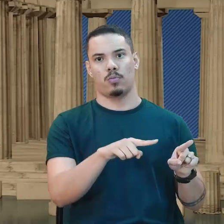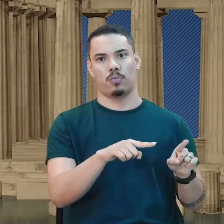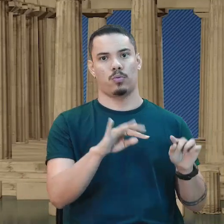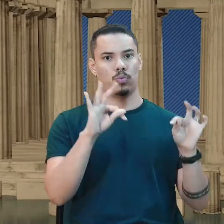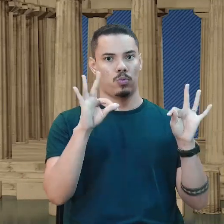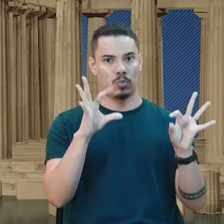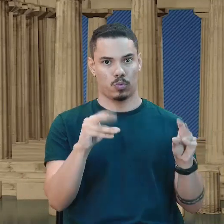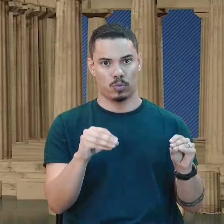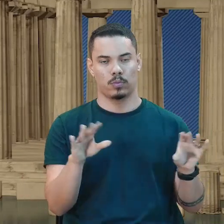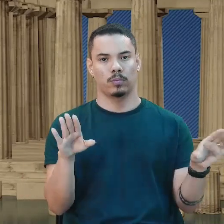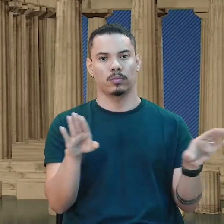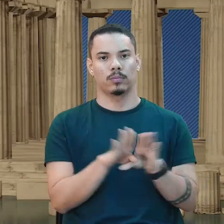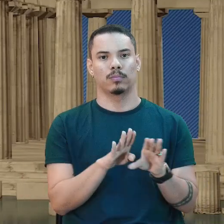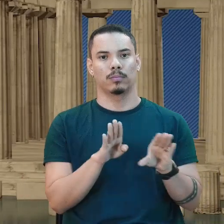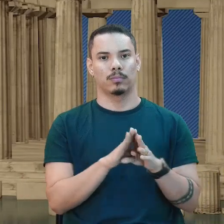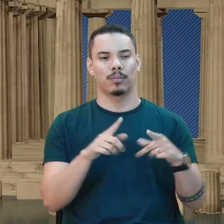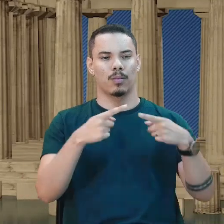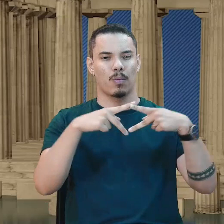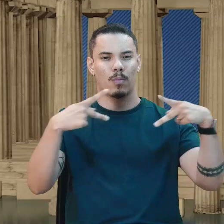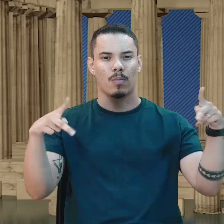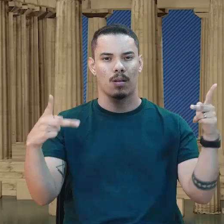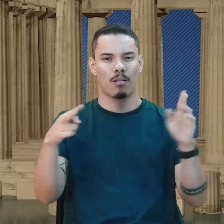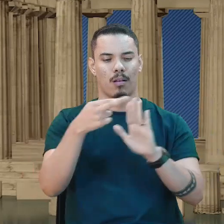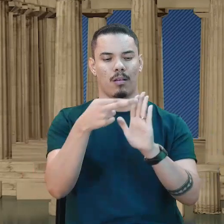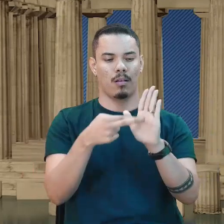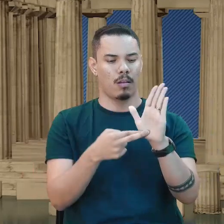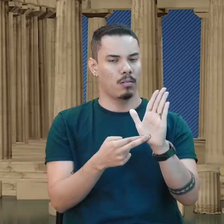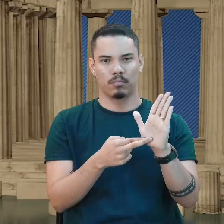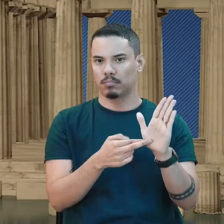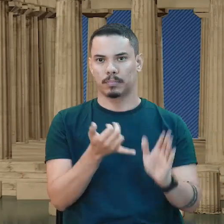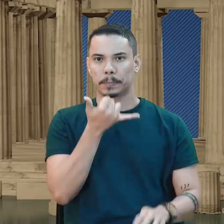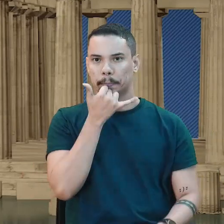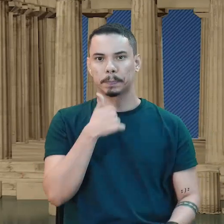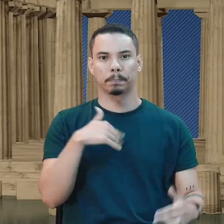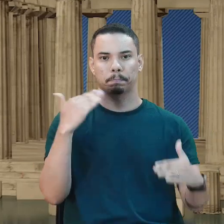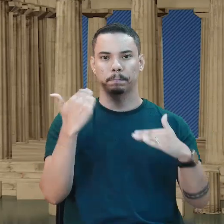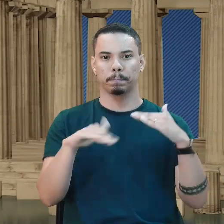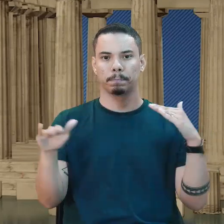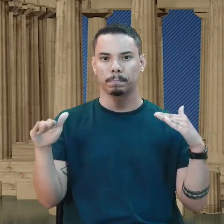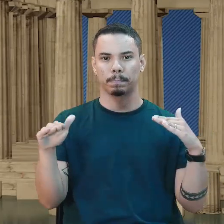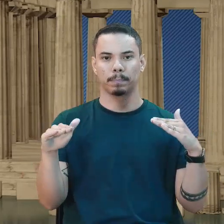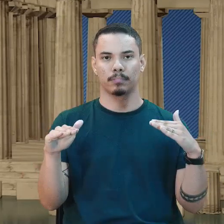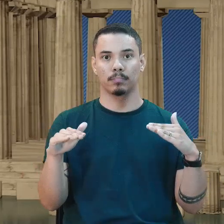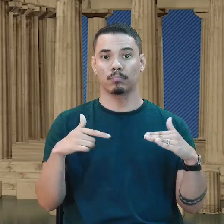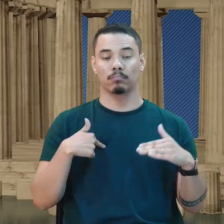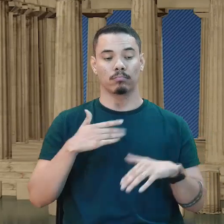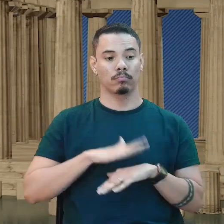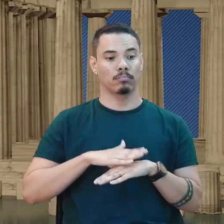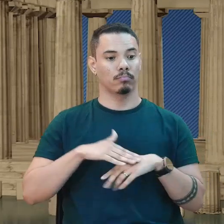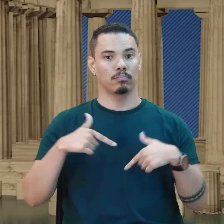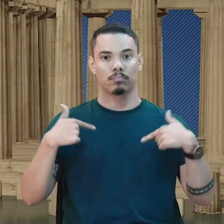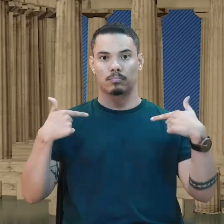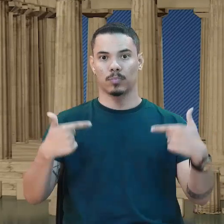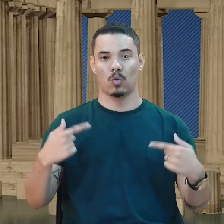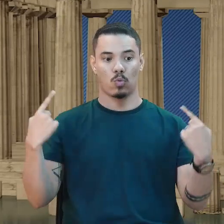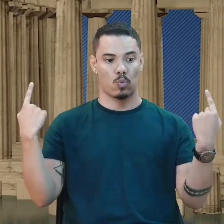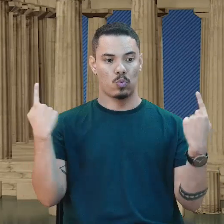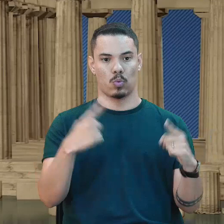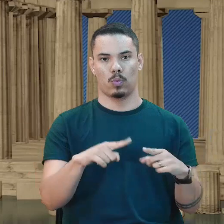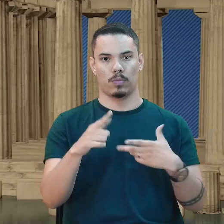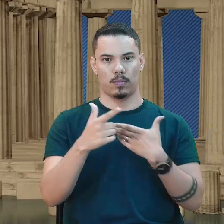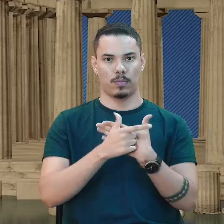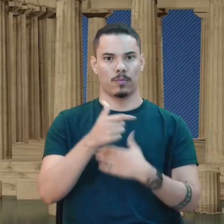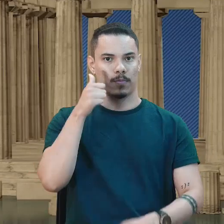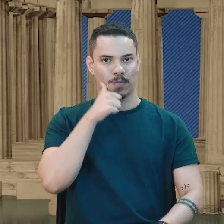todos esses paradigmas que eram estabelecidos e agiu de forma totalmente contrária do papel da mulher